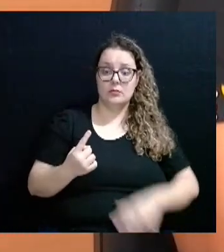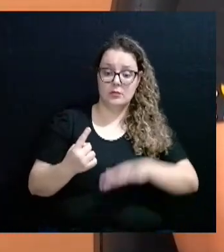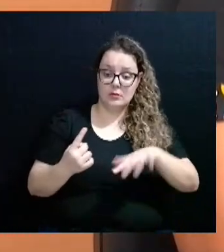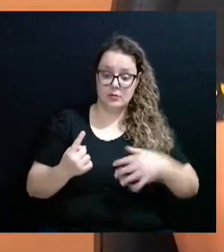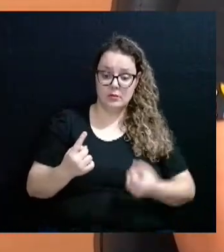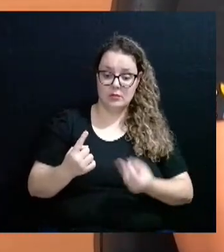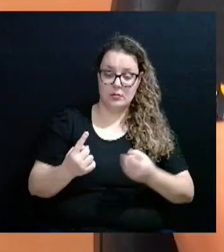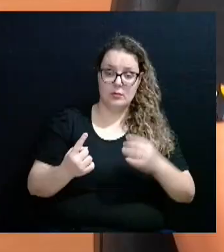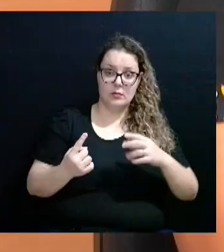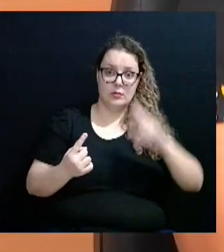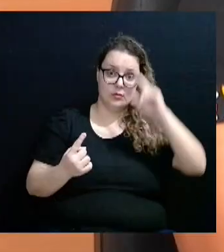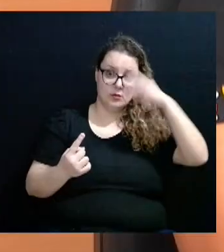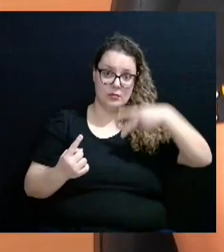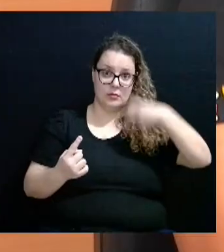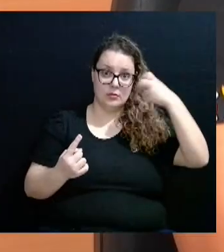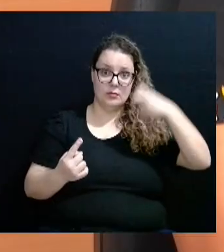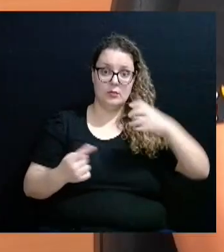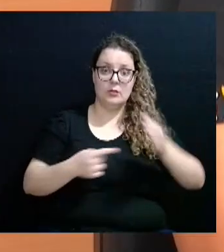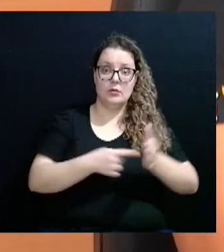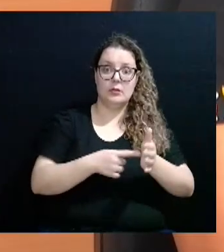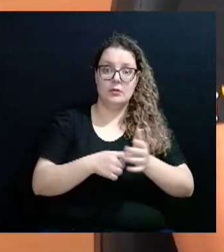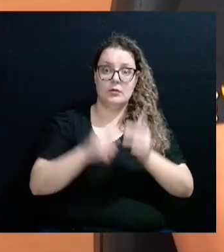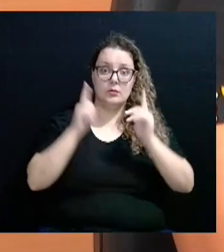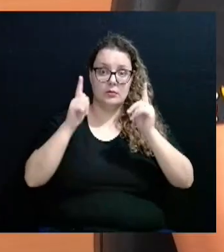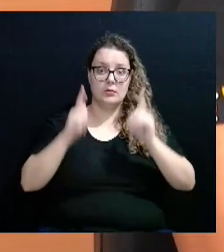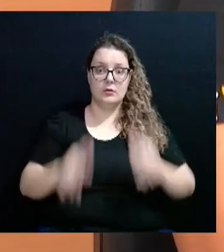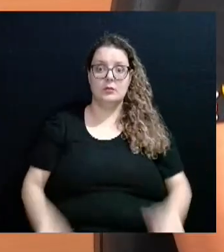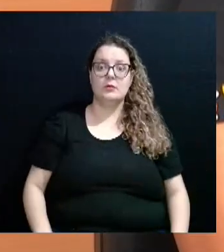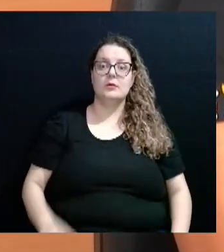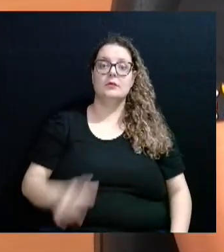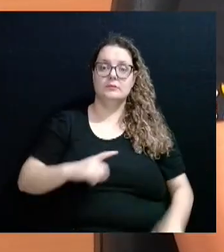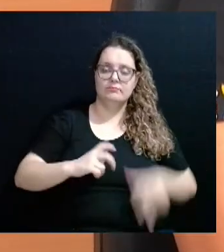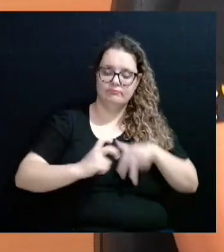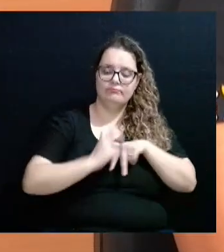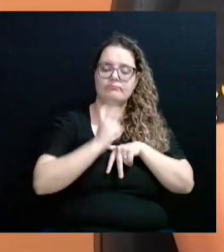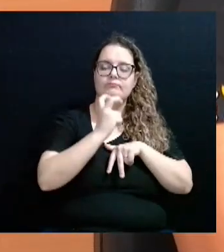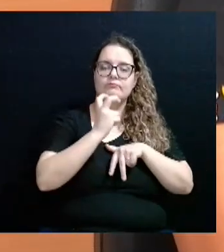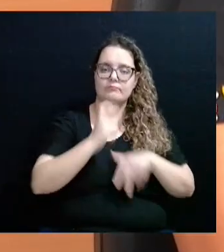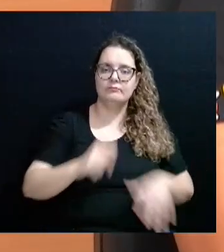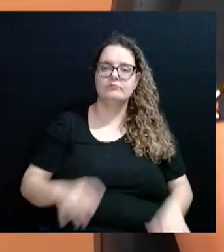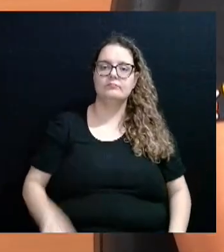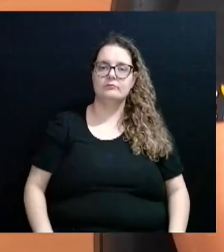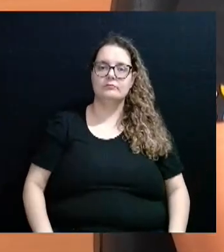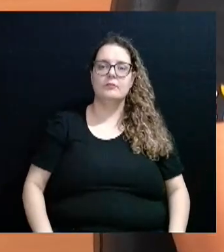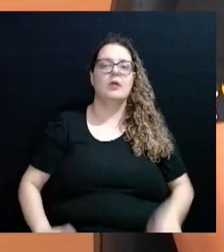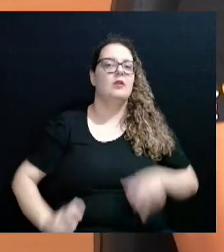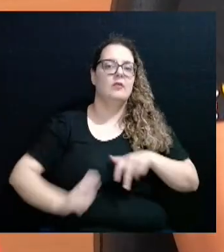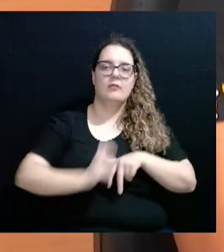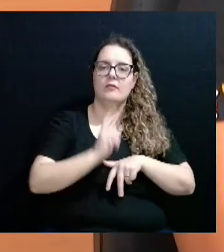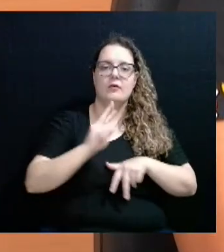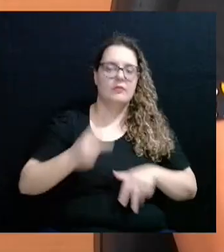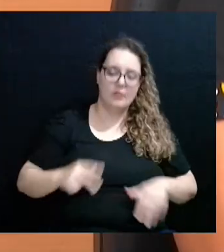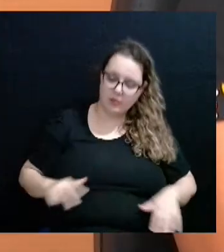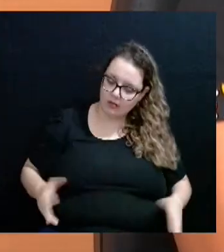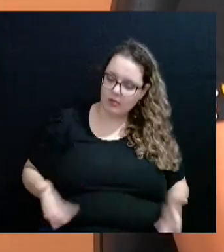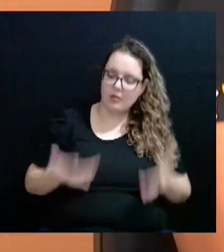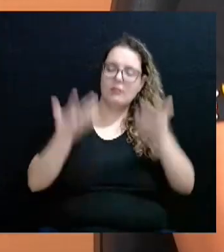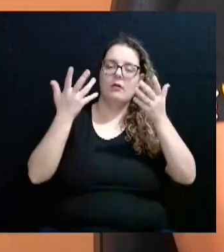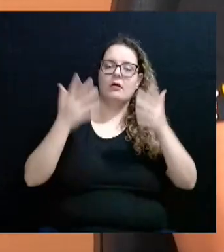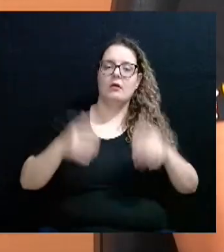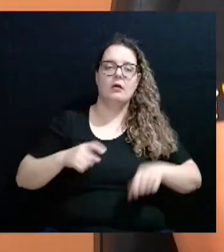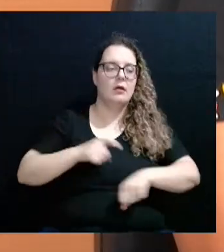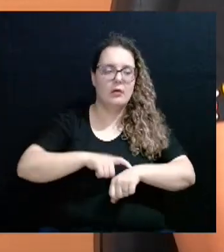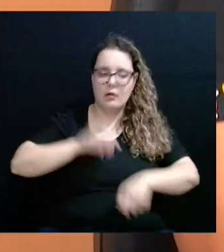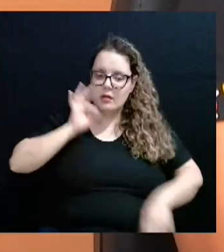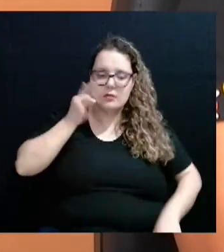denúncia e diversão, você tem voz, filho. Você tem voz e vez. Levanta. Essa é a hora. Se não